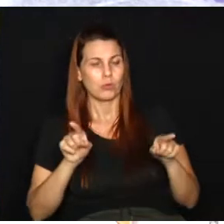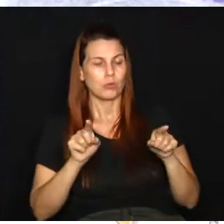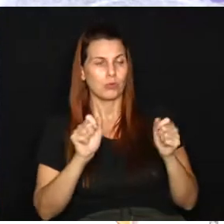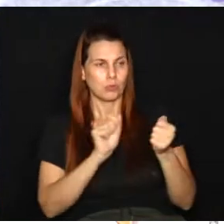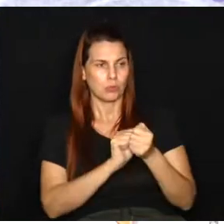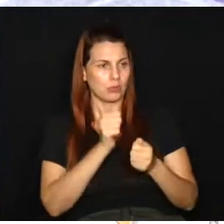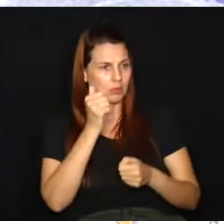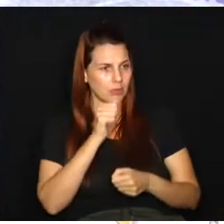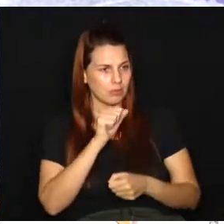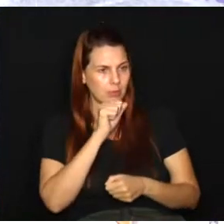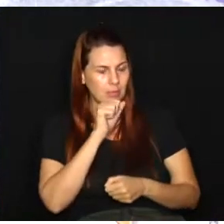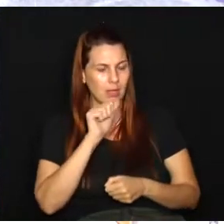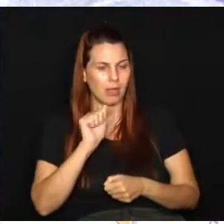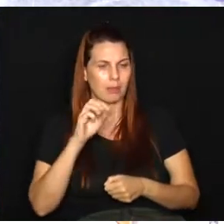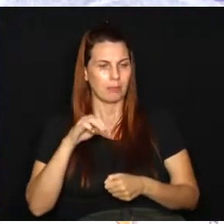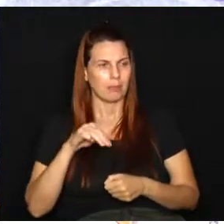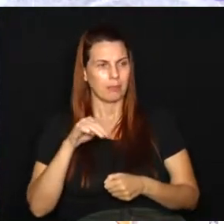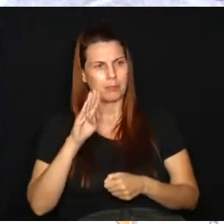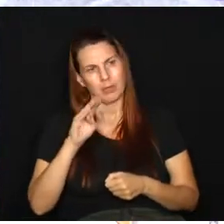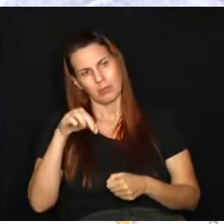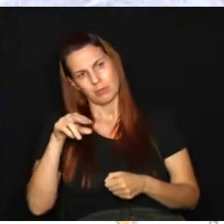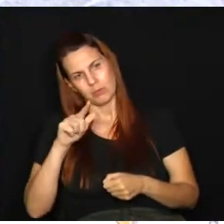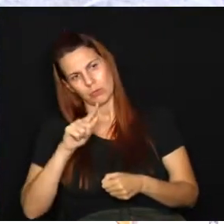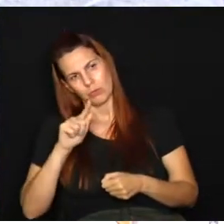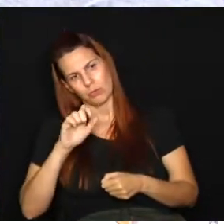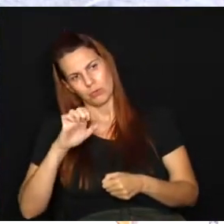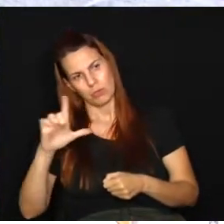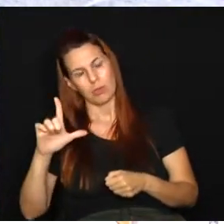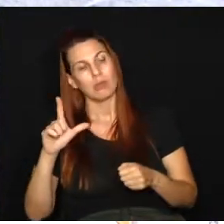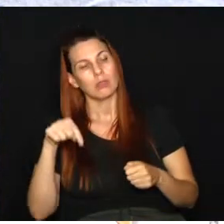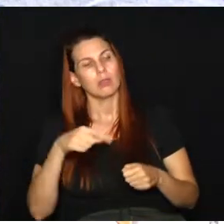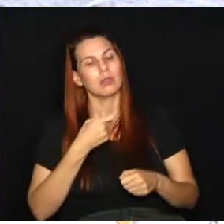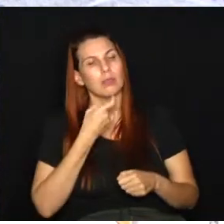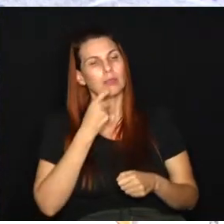da ABMGEL de Campinas, que foi